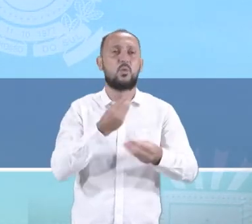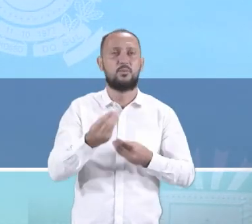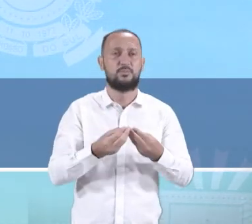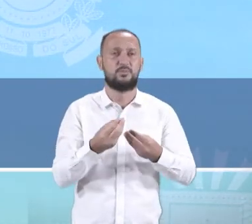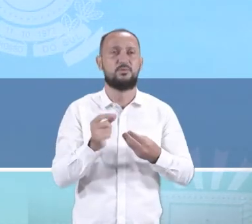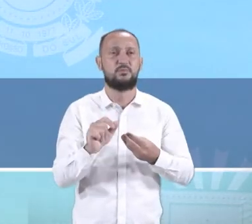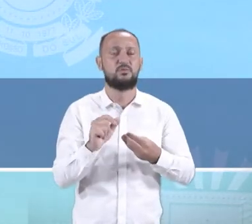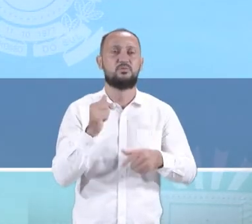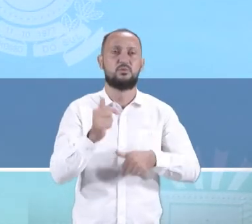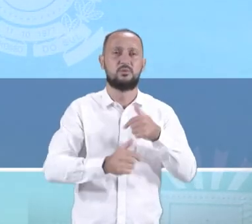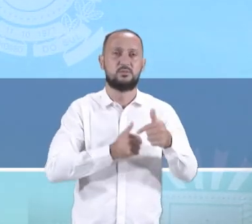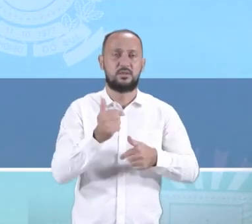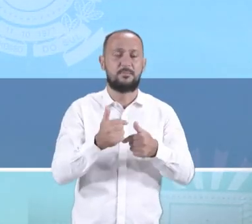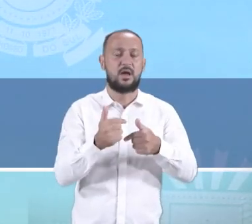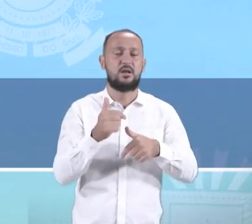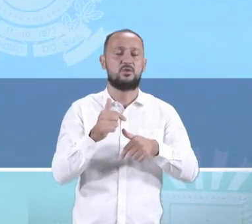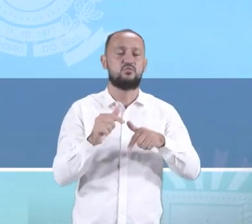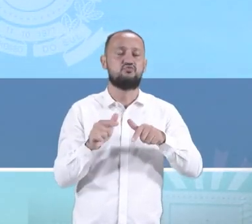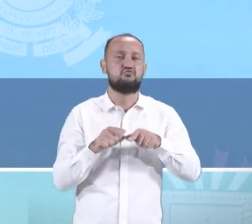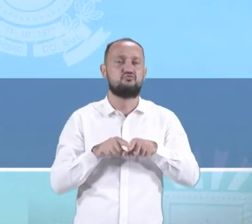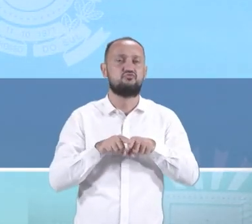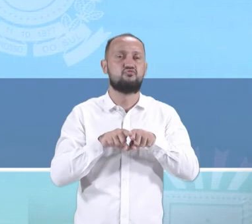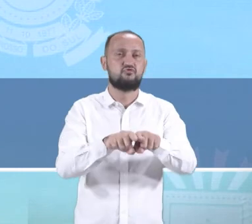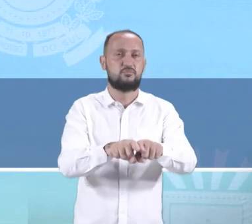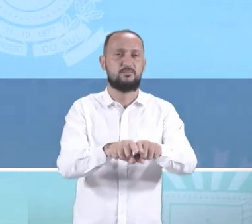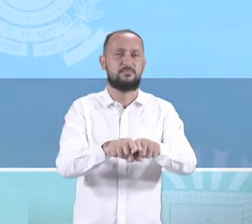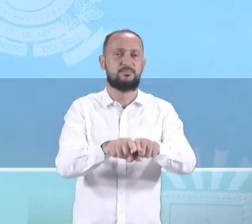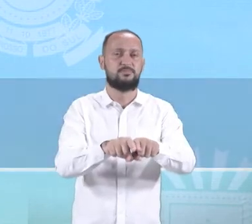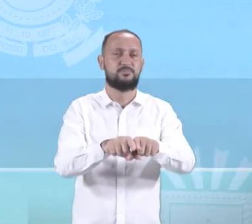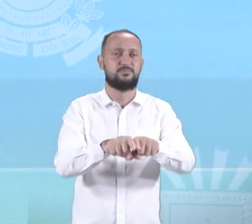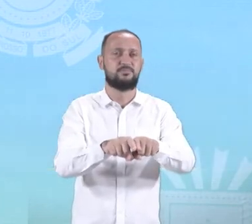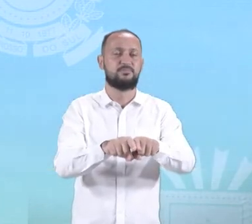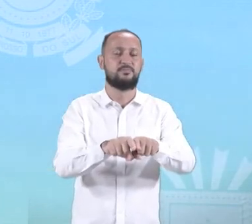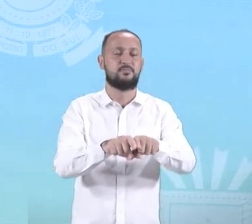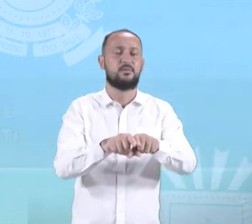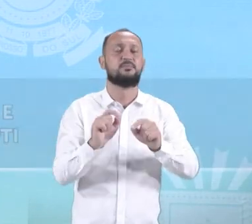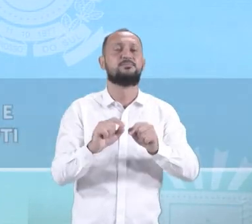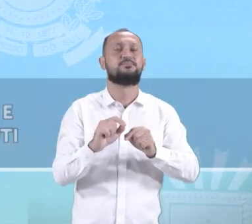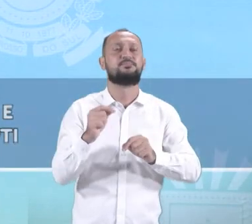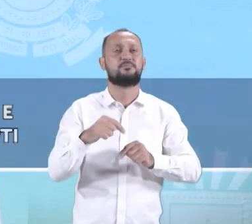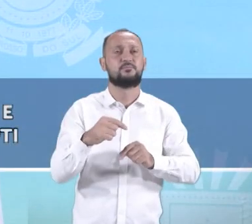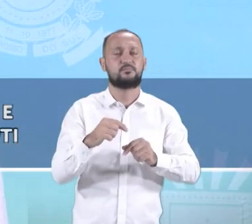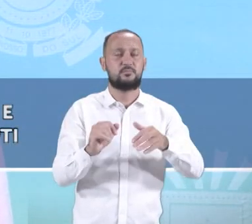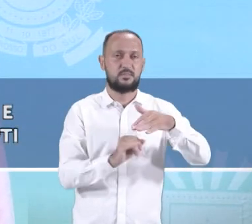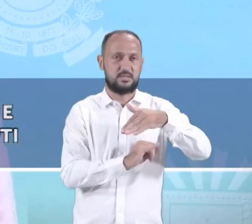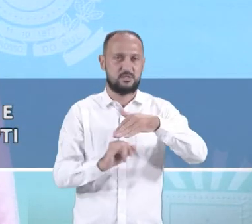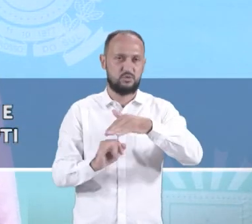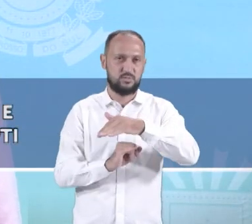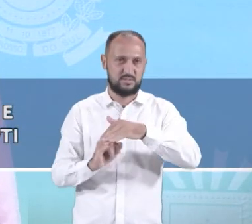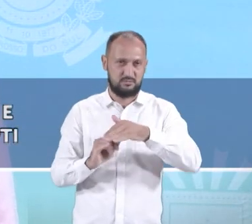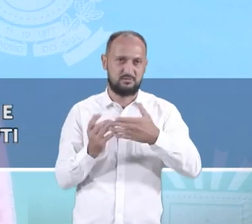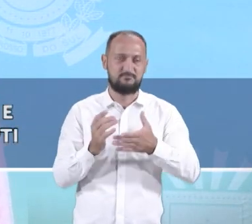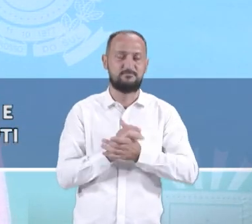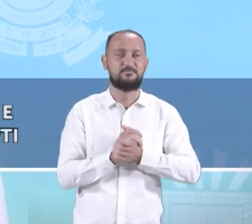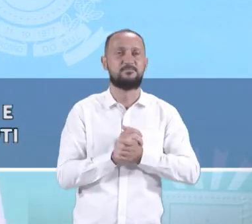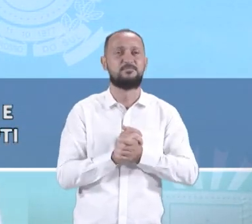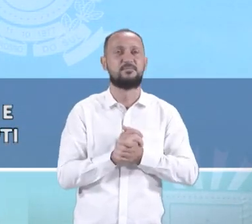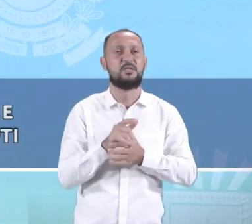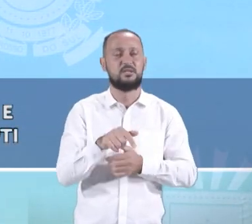a potência do trabalho colaborativo e das parcerias